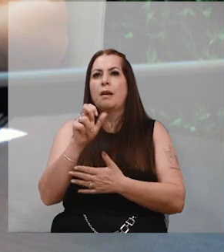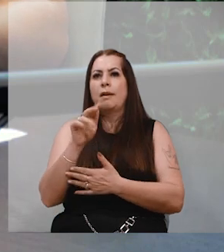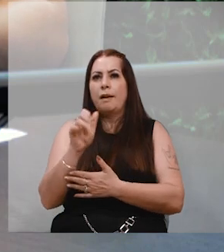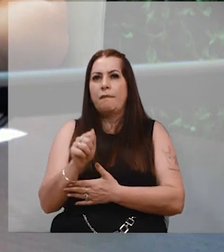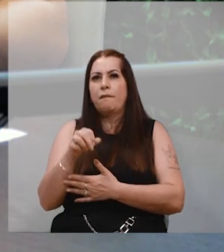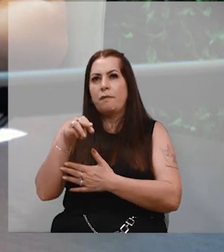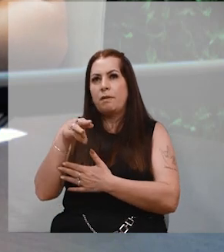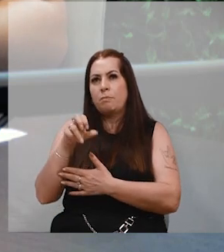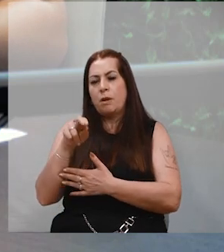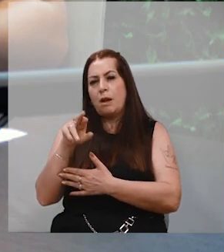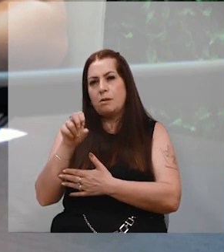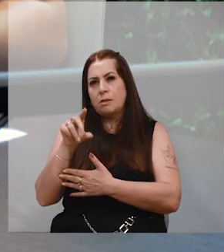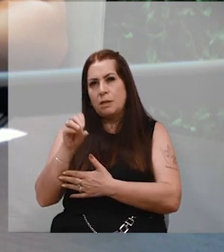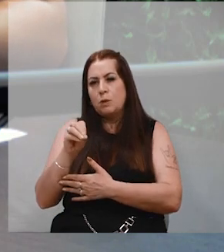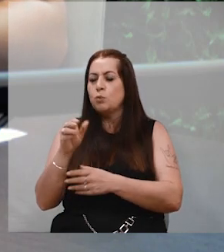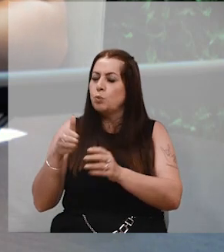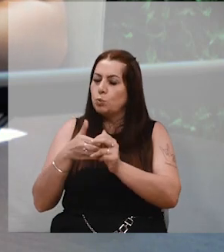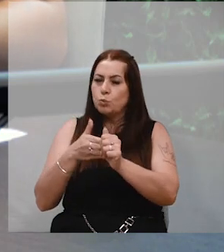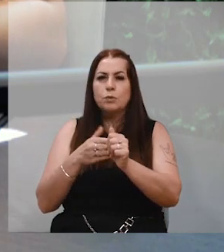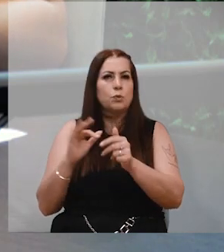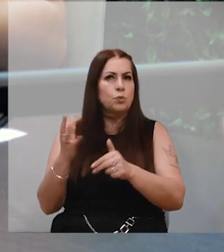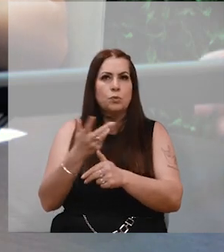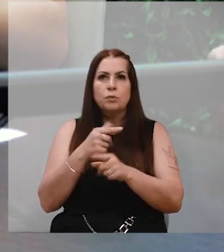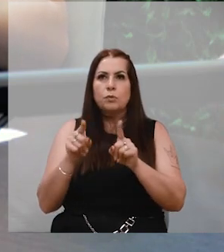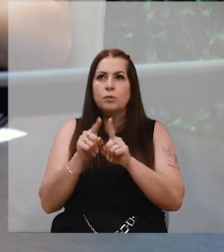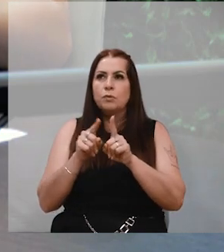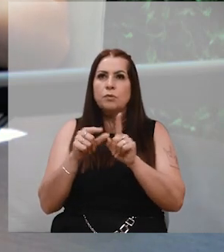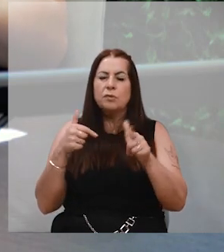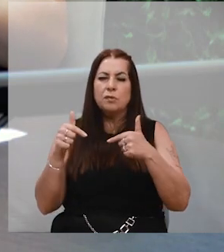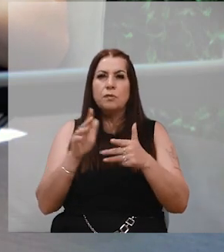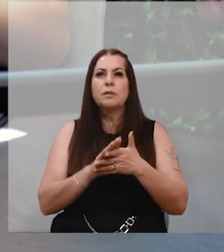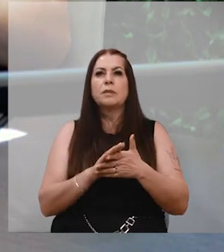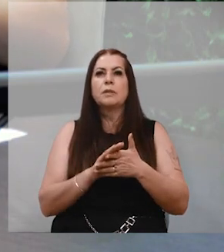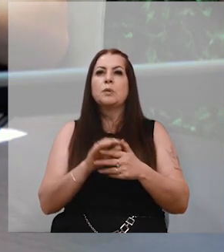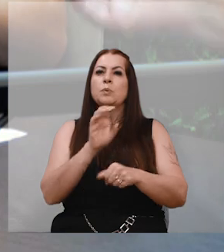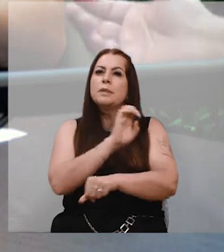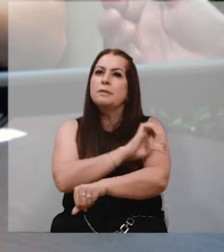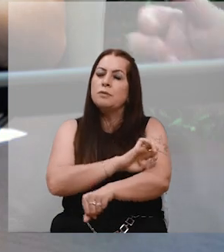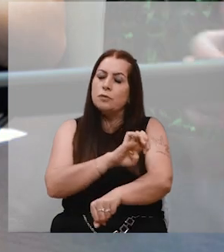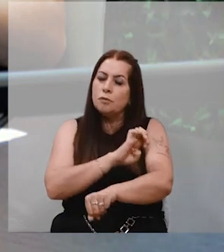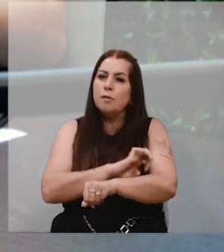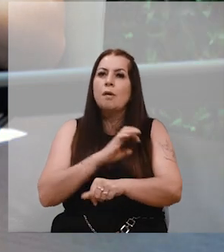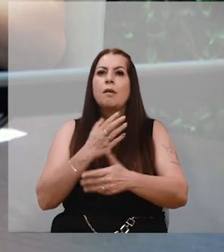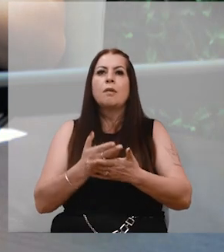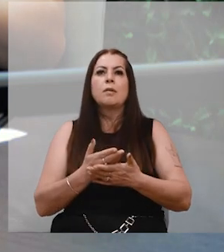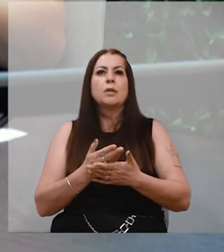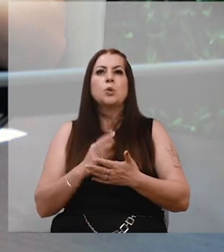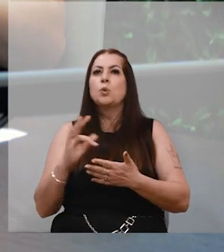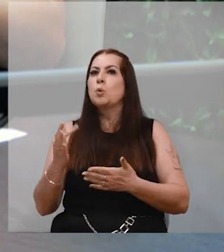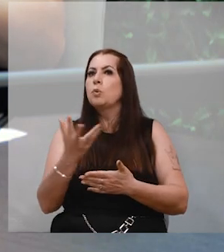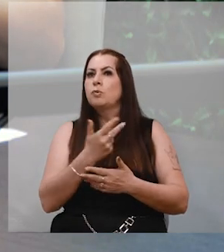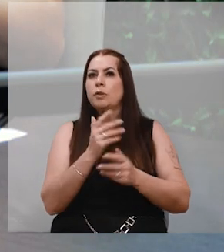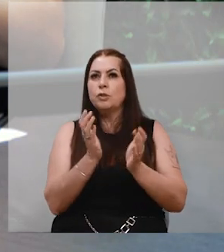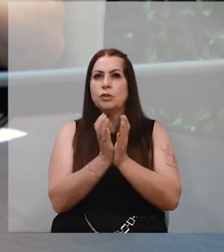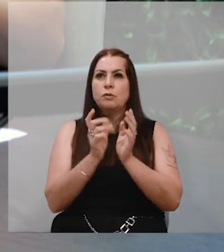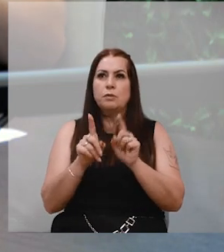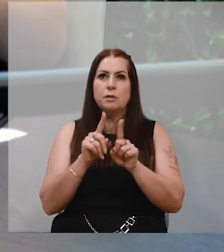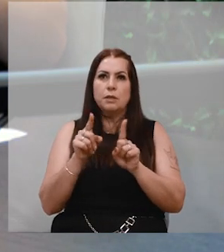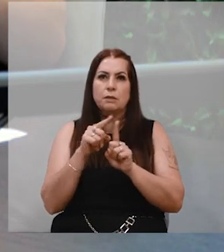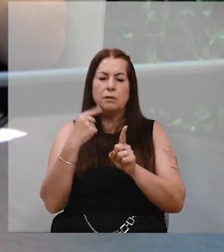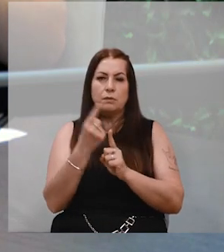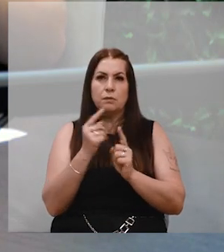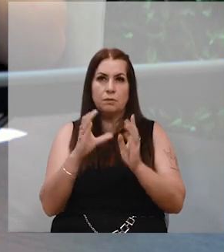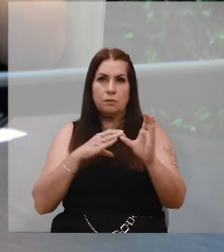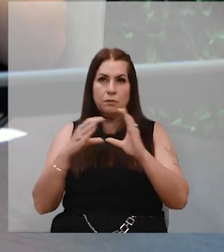a Rafa, o Marcelo, né, que conduziram todo esse trabalho, o pessoal, os estagiários, né, enfim, toda a equipe